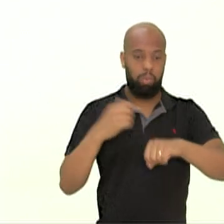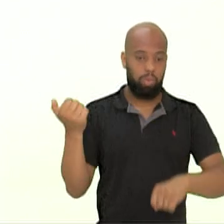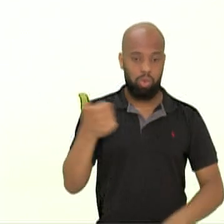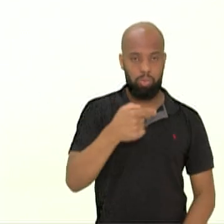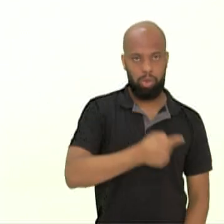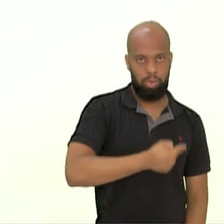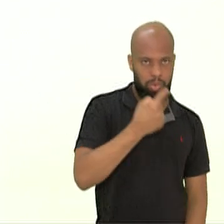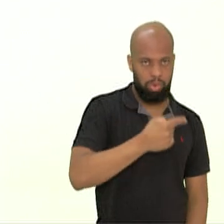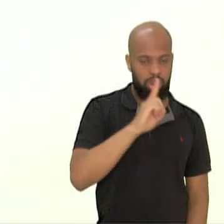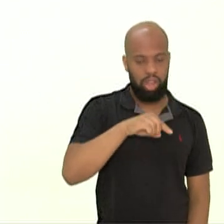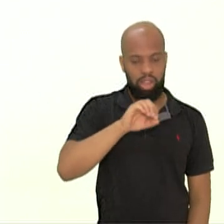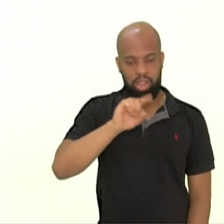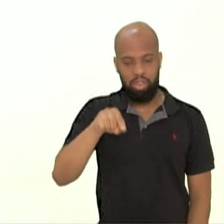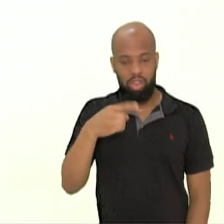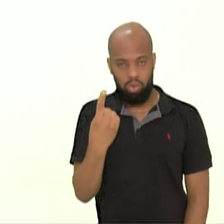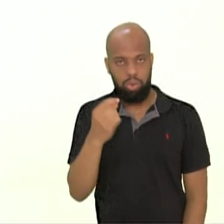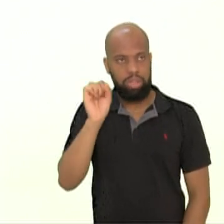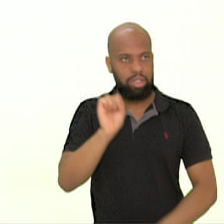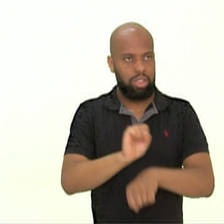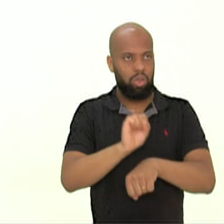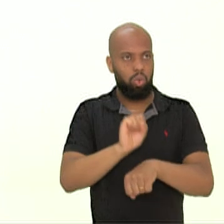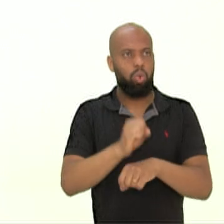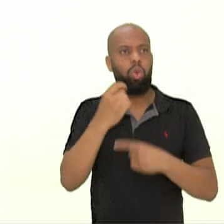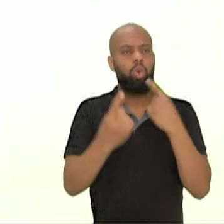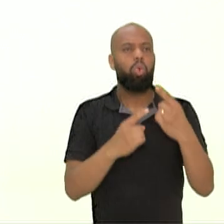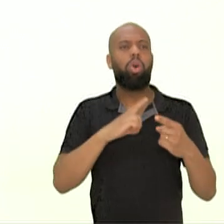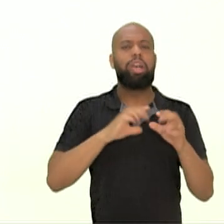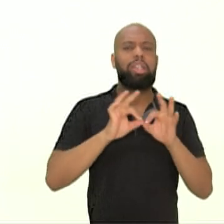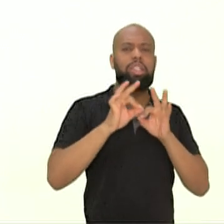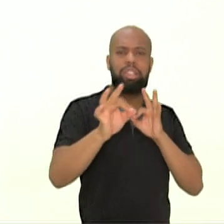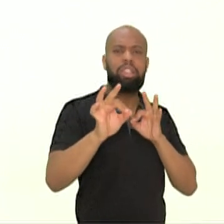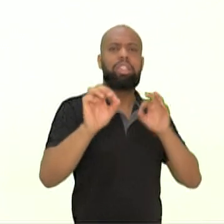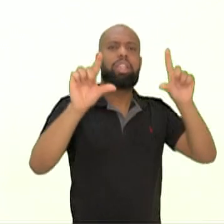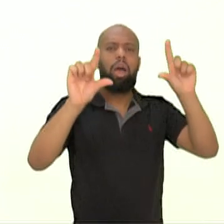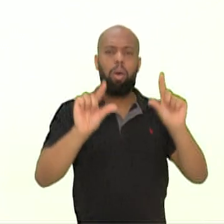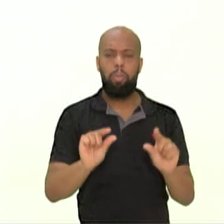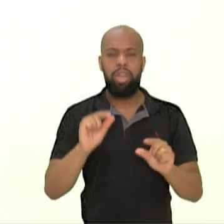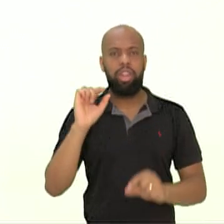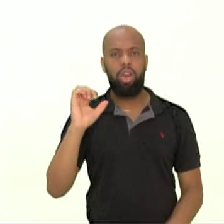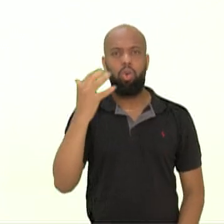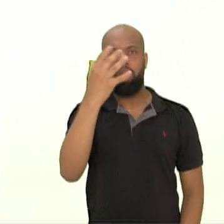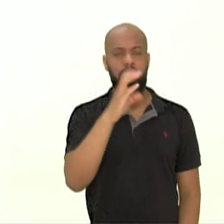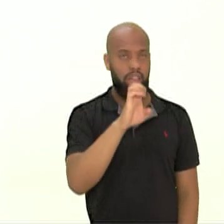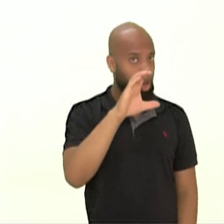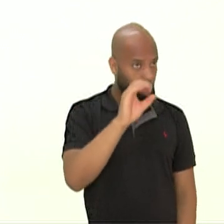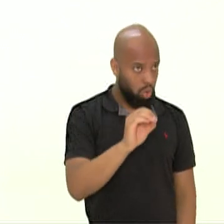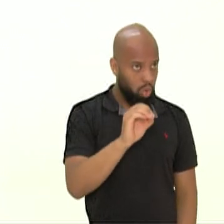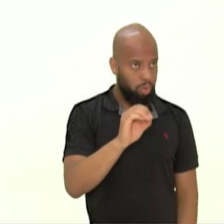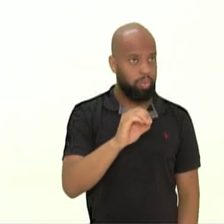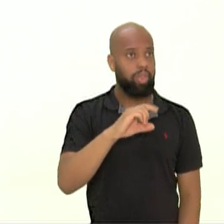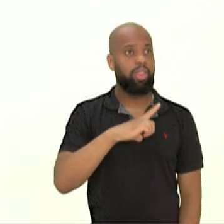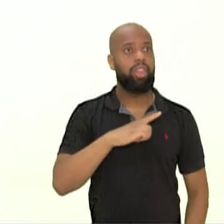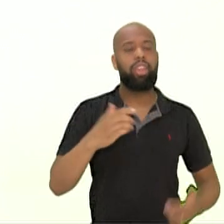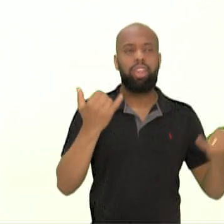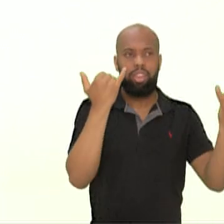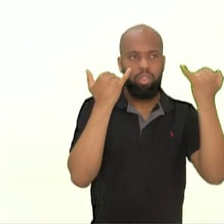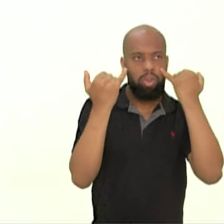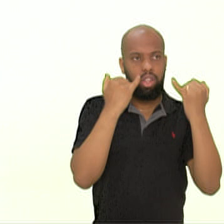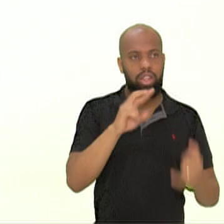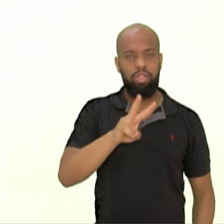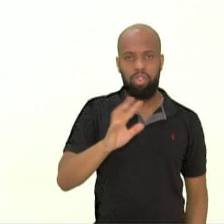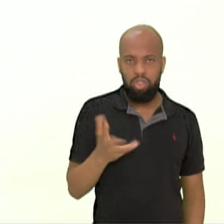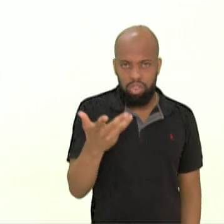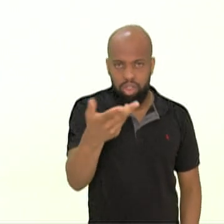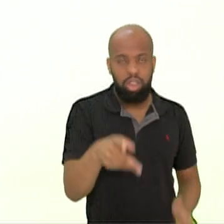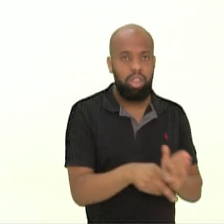ou seja, 0,1 segundos. Qual é a distância mínima para que ocorra o eco? Então vamos ter ali, ó, o dado é a velocidade do